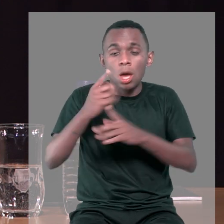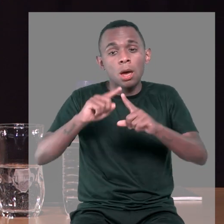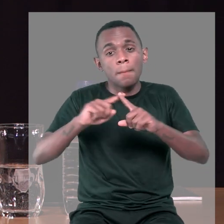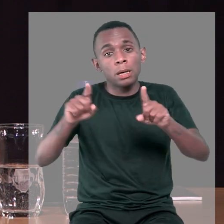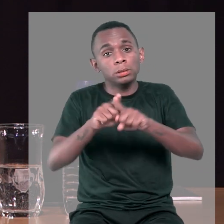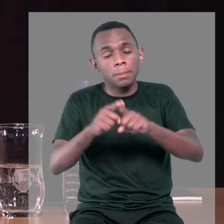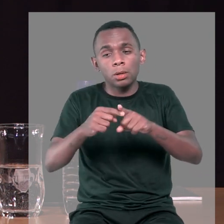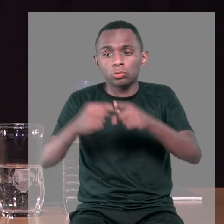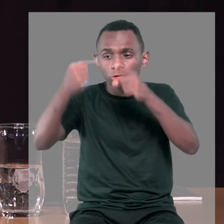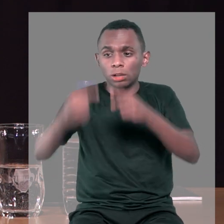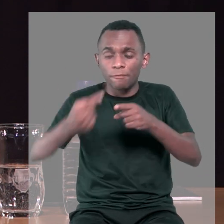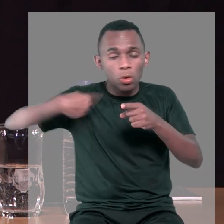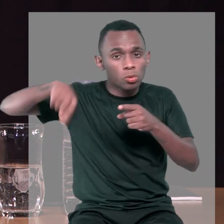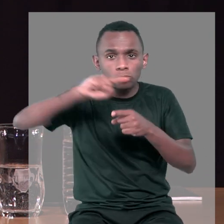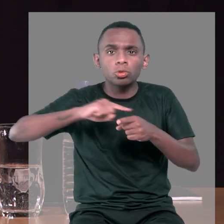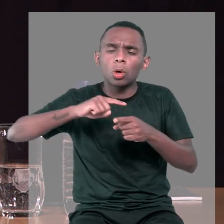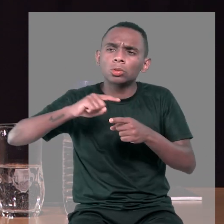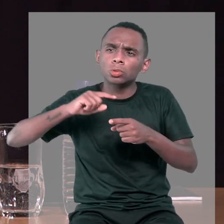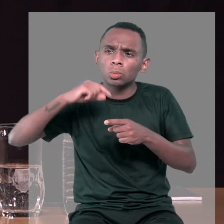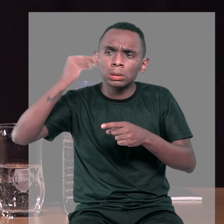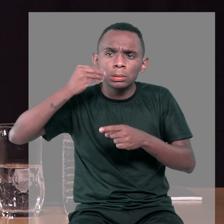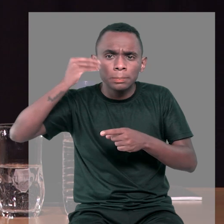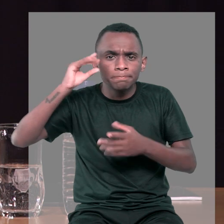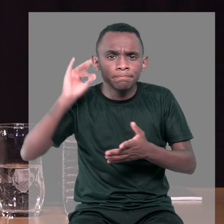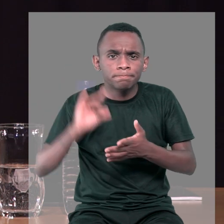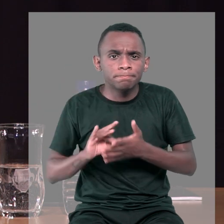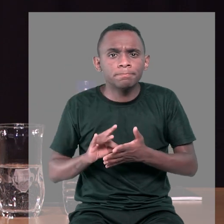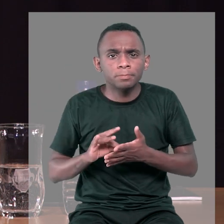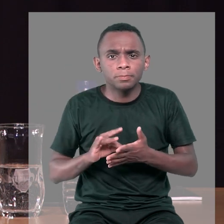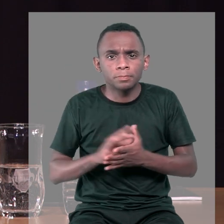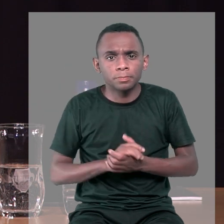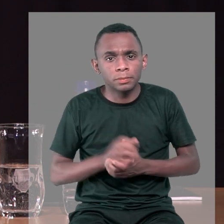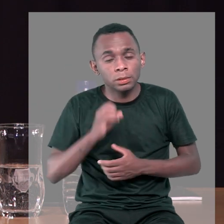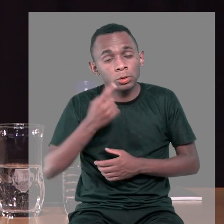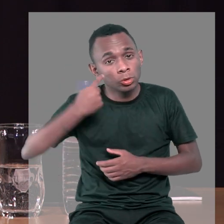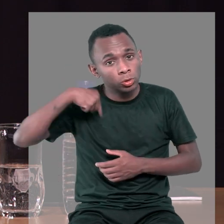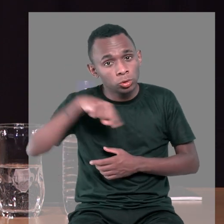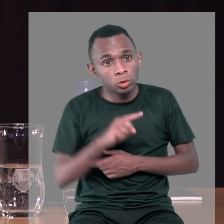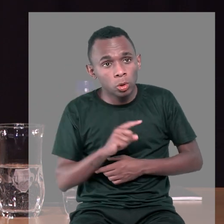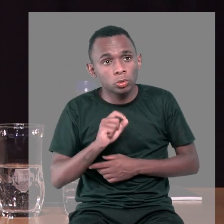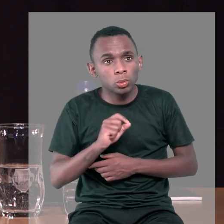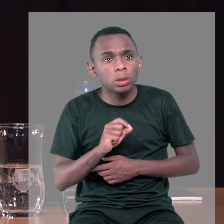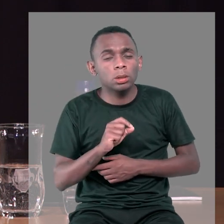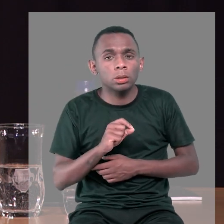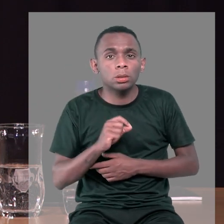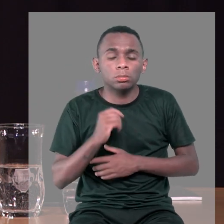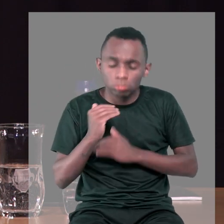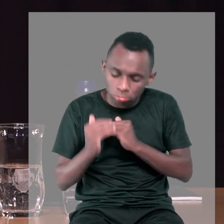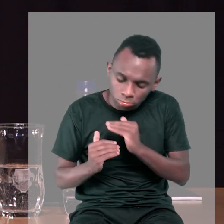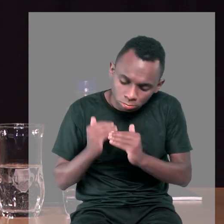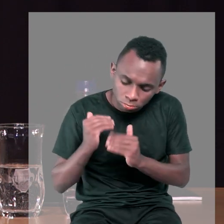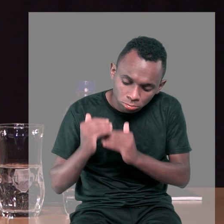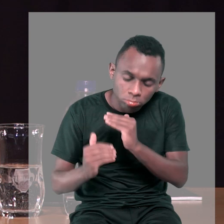dispostos a embarcar numa aventura genocida, ou numa aventura destrutiva, e